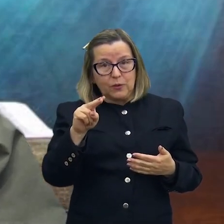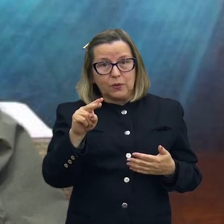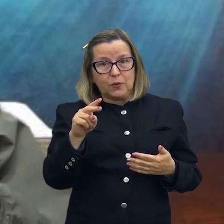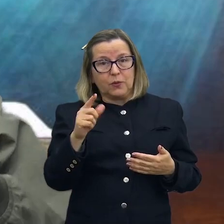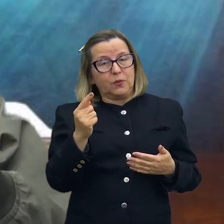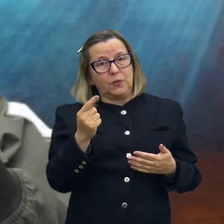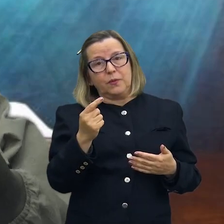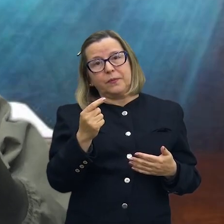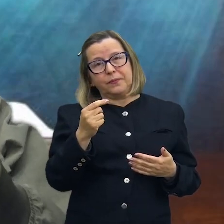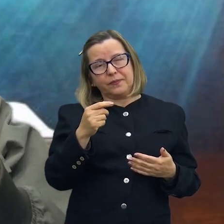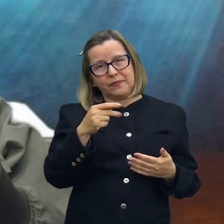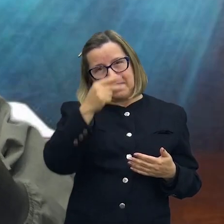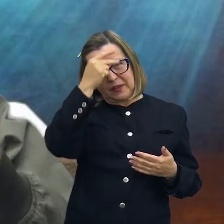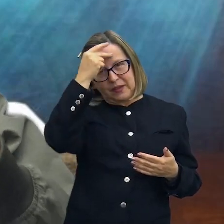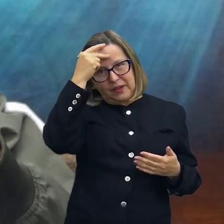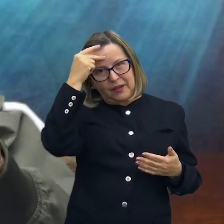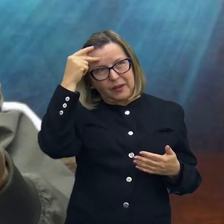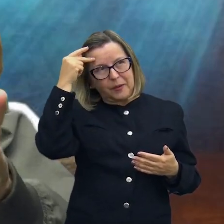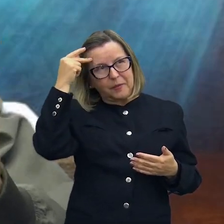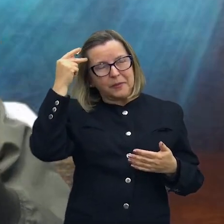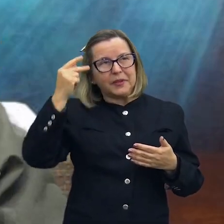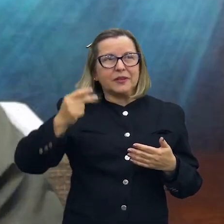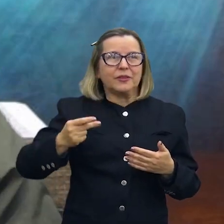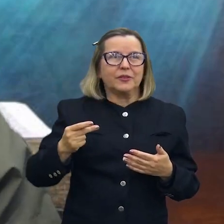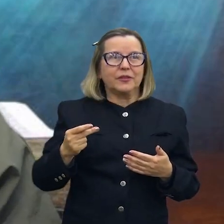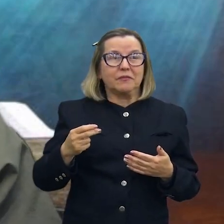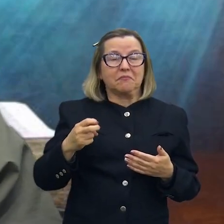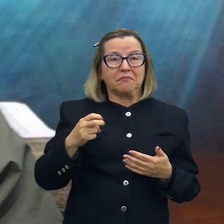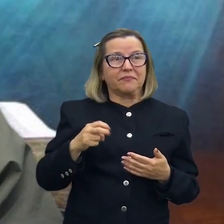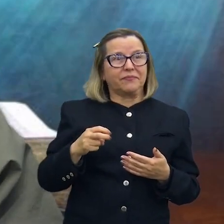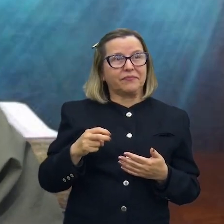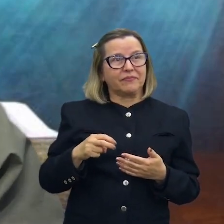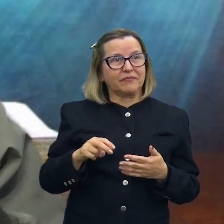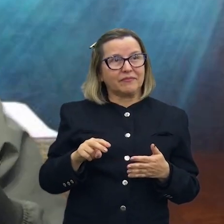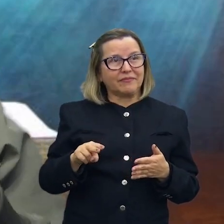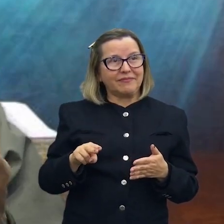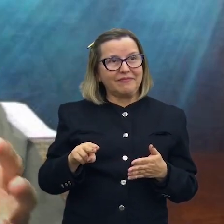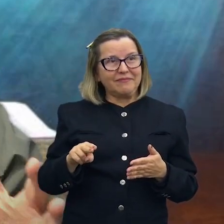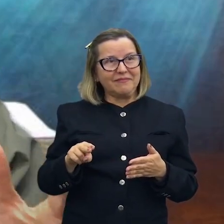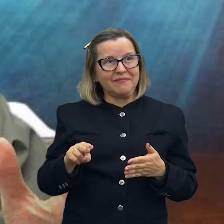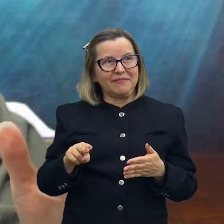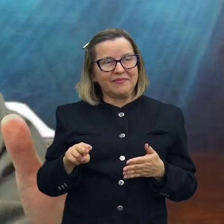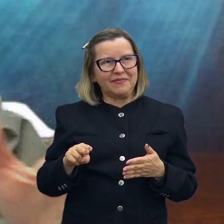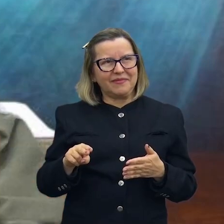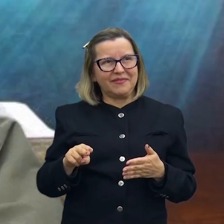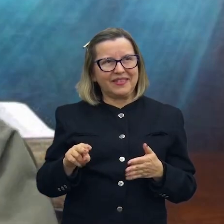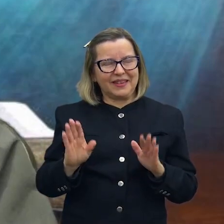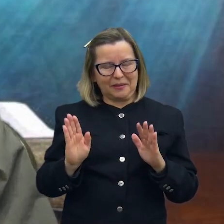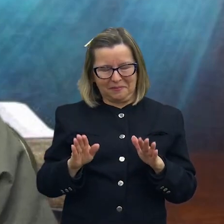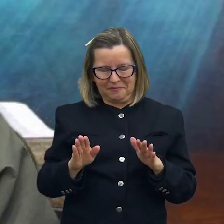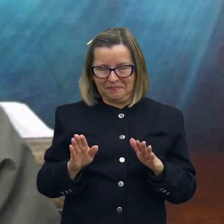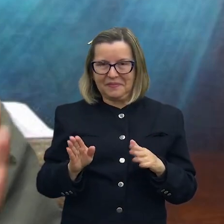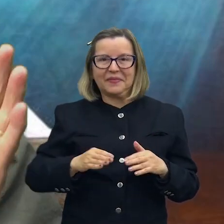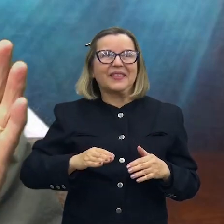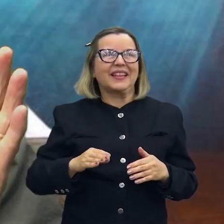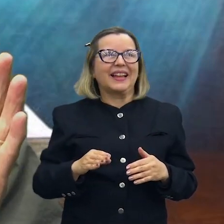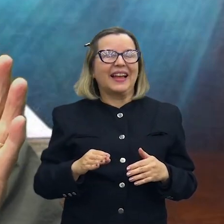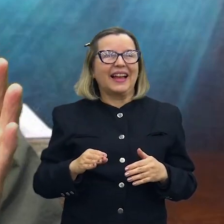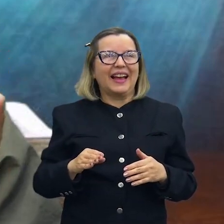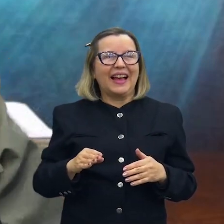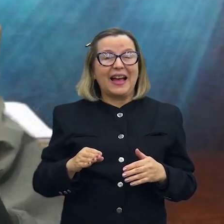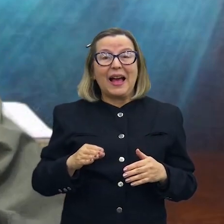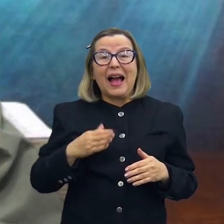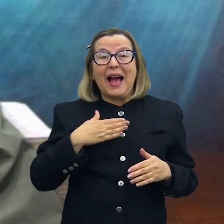diligente? Não é mão remissa, não é mão de preguiçoso. Minha mãe dizia assim, não vá lavar louça com essa mão de preguiça, não. Eu lembro bem isso,